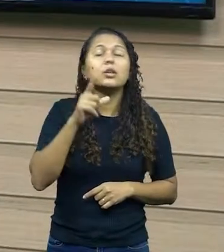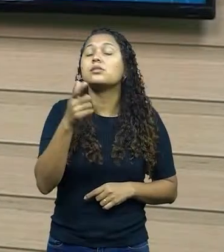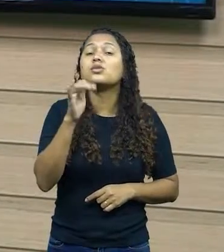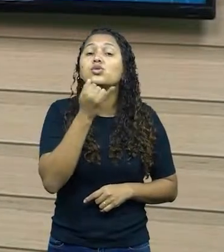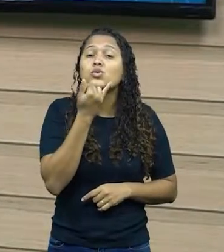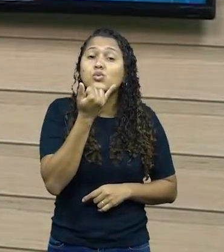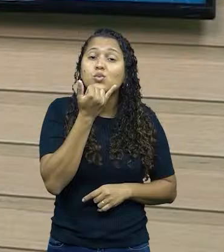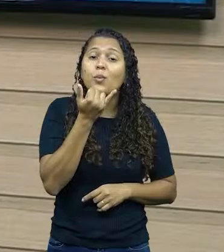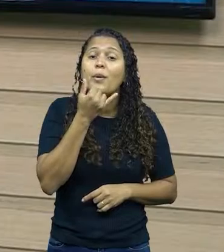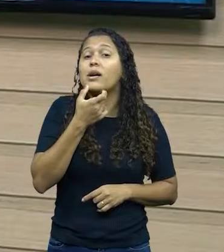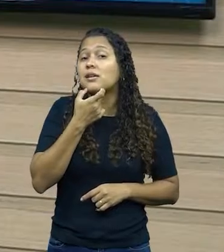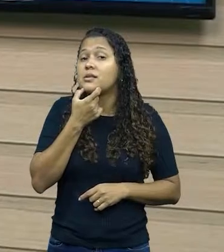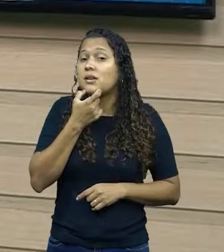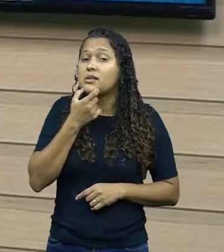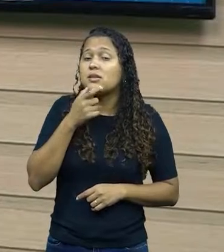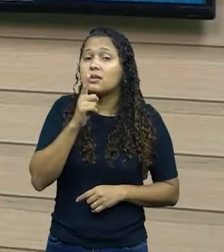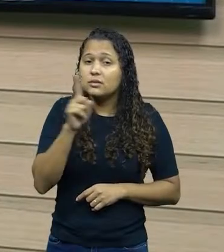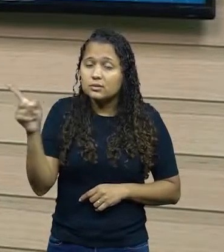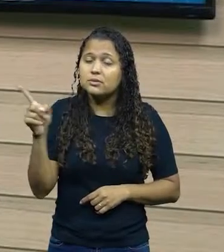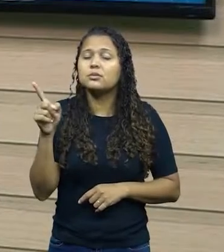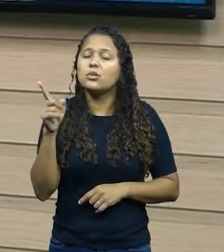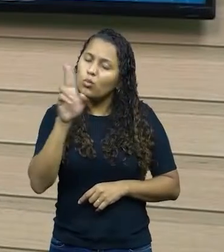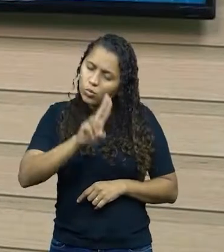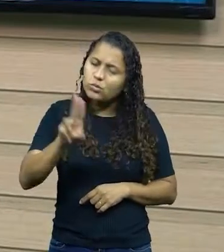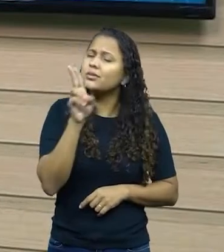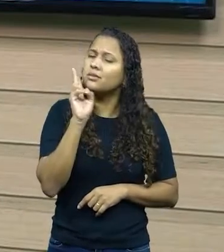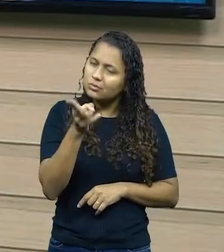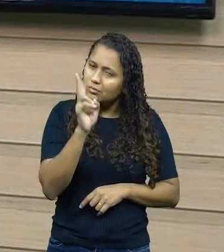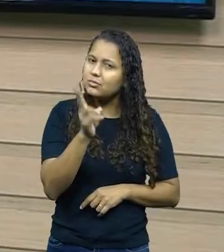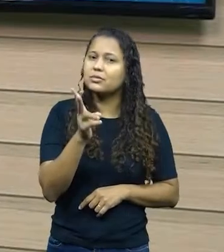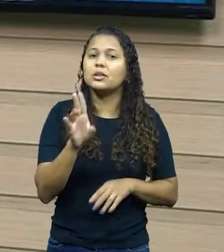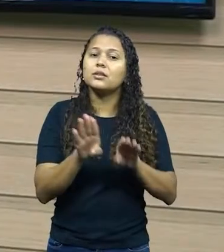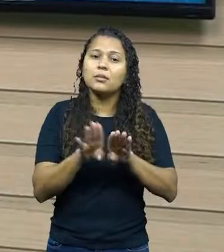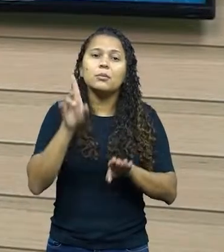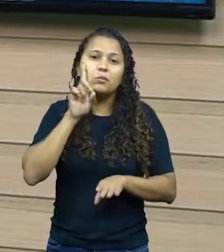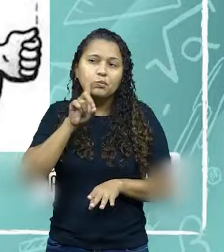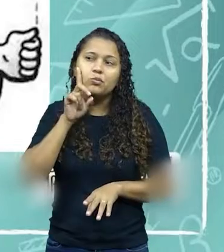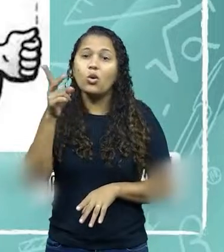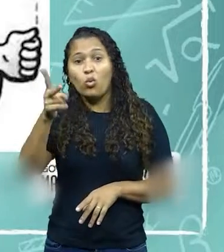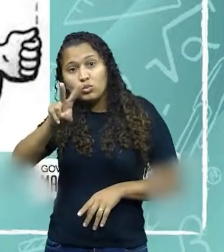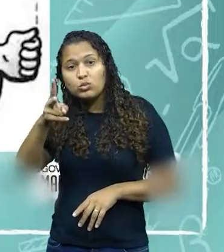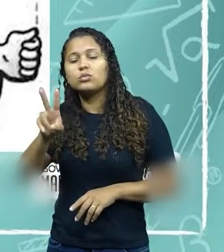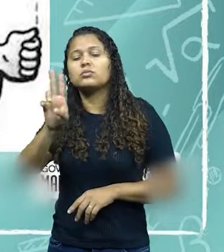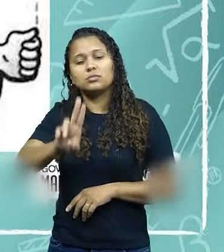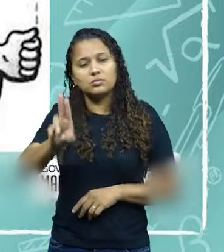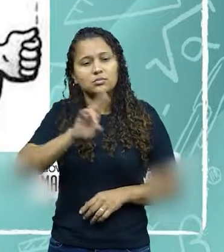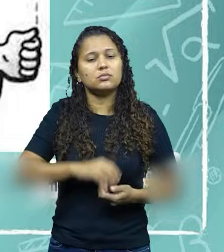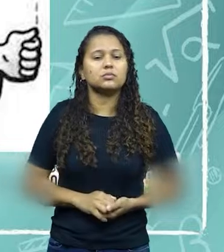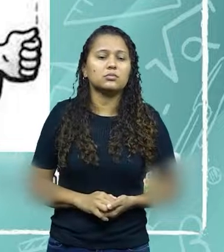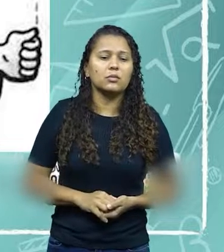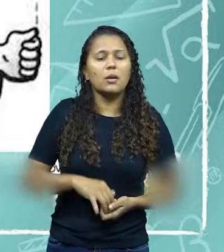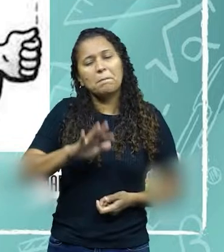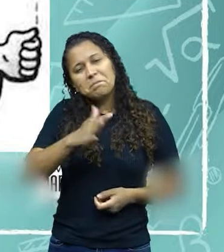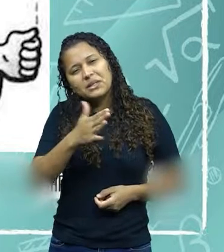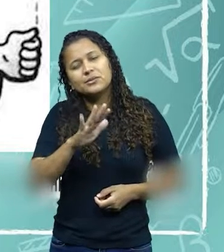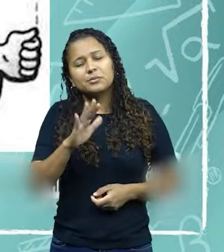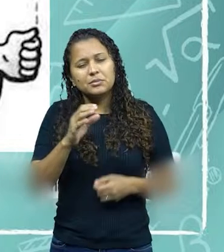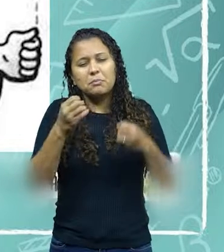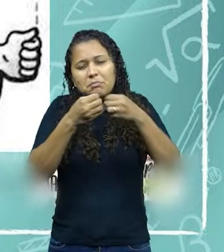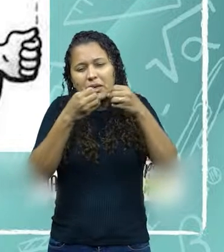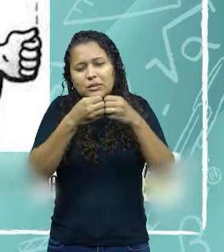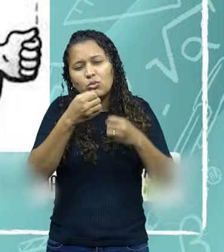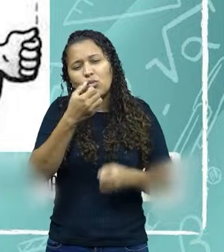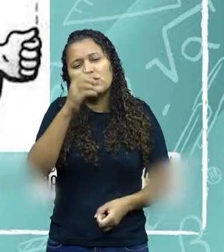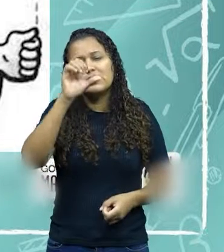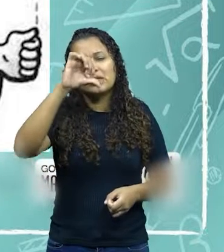ela ainda é utilizada até hoje na Inglaterra e nos Estados Unidos, né? E ela é bem próxima de